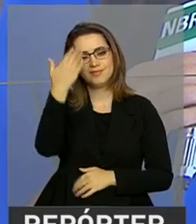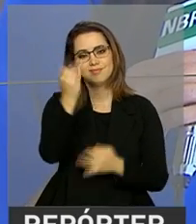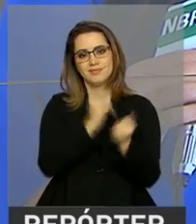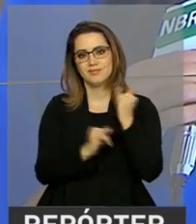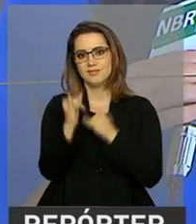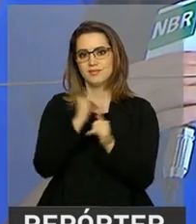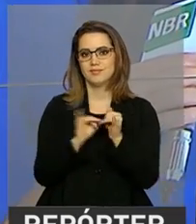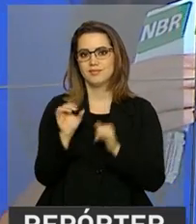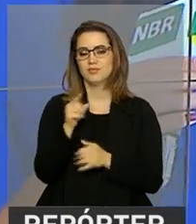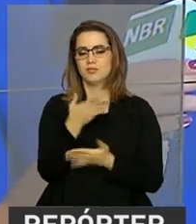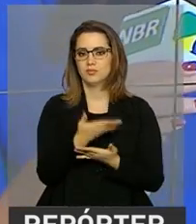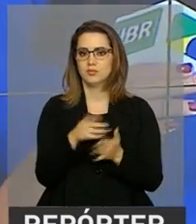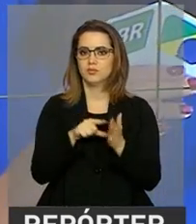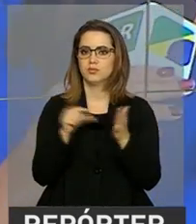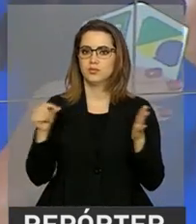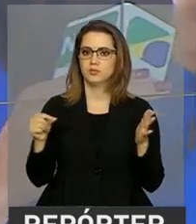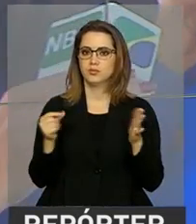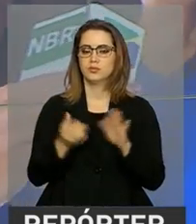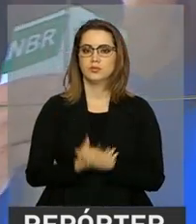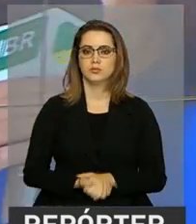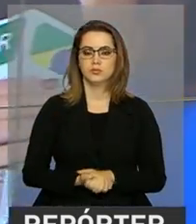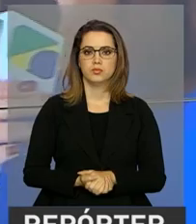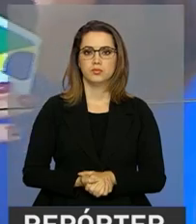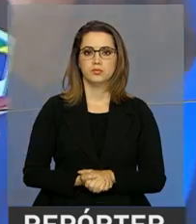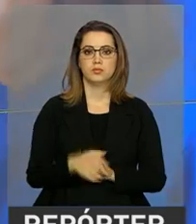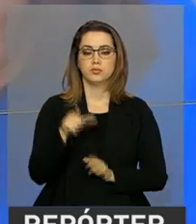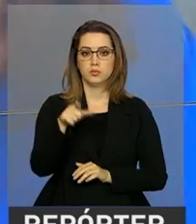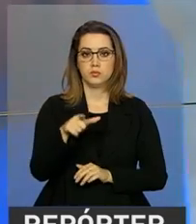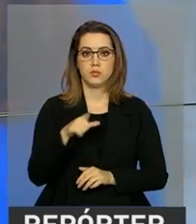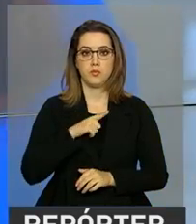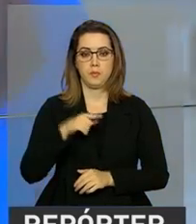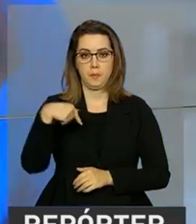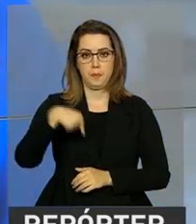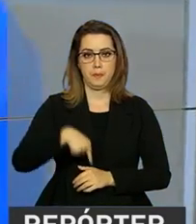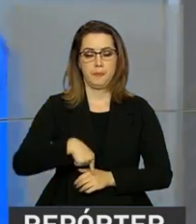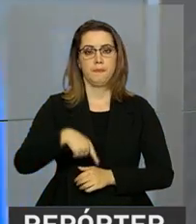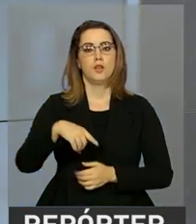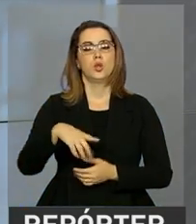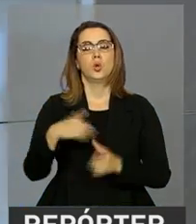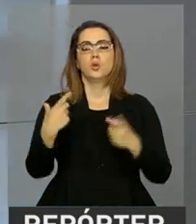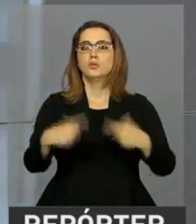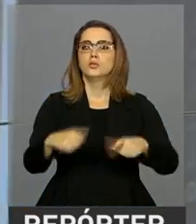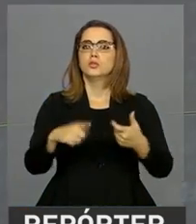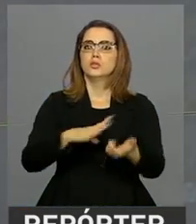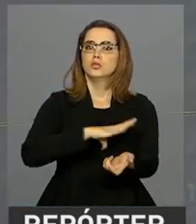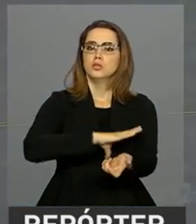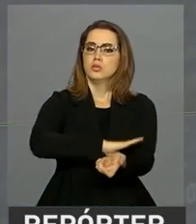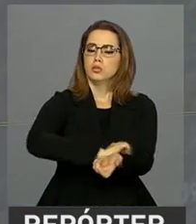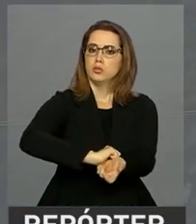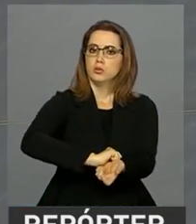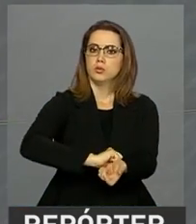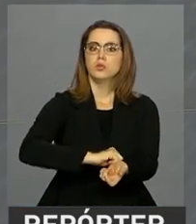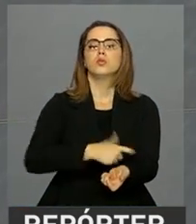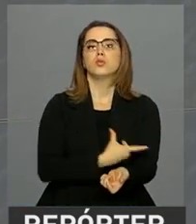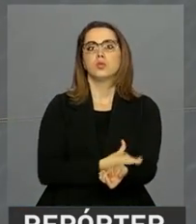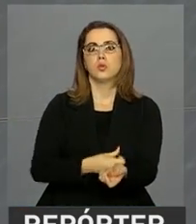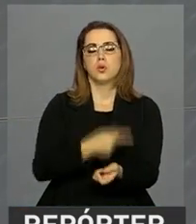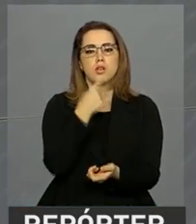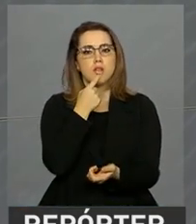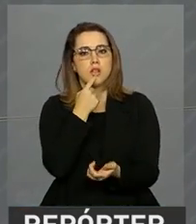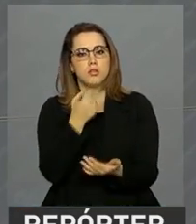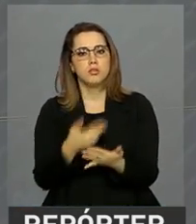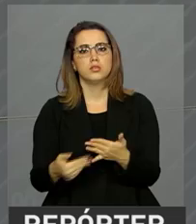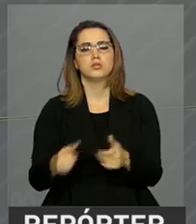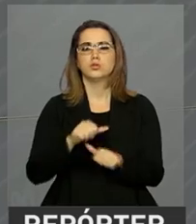suas informações direto do Palácio do Planalto. E os hemocentros brasileiros fazem uma estratégia especial para garantir estoques